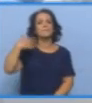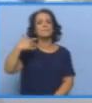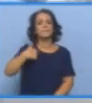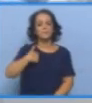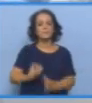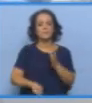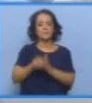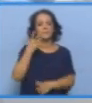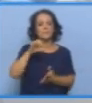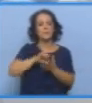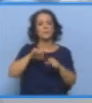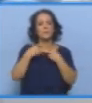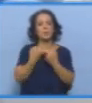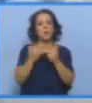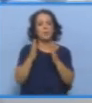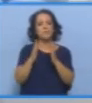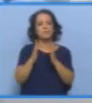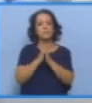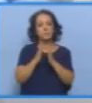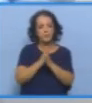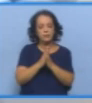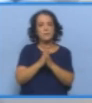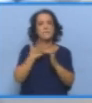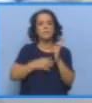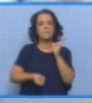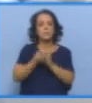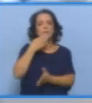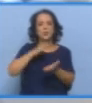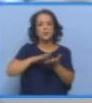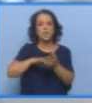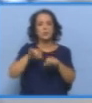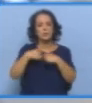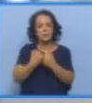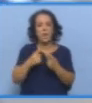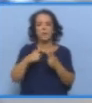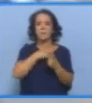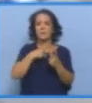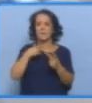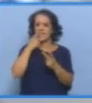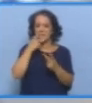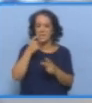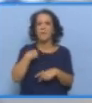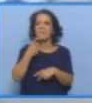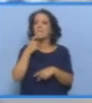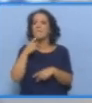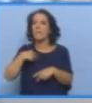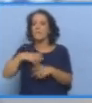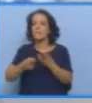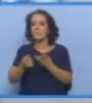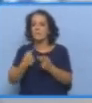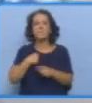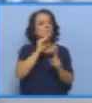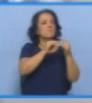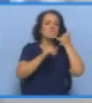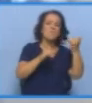Social Paroquial Dom Manuel Martins para incorporar uma clínica social dentária, um restaurante social e outros dispositivos que temos, eu telefonei Dom Manuel, estávamos a pensar